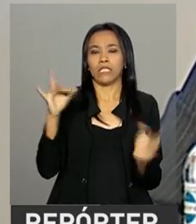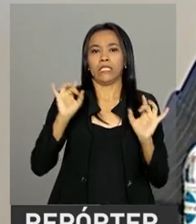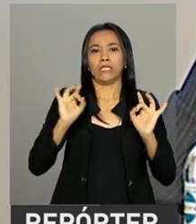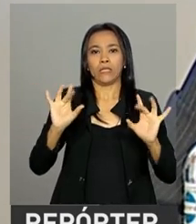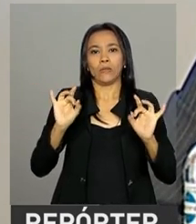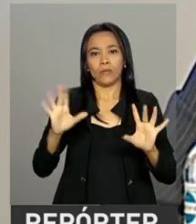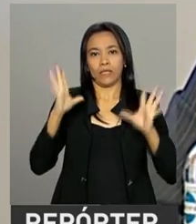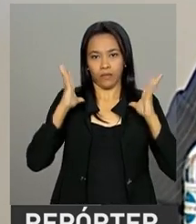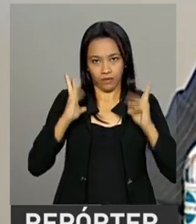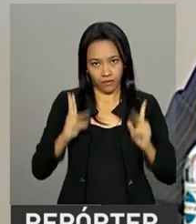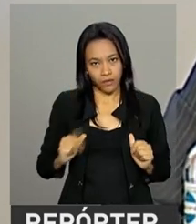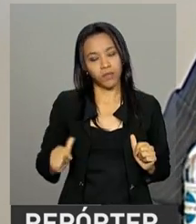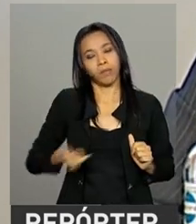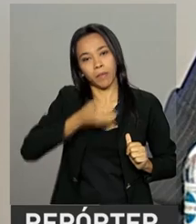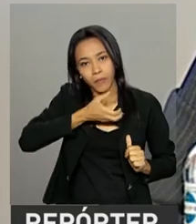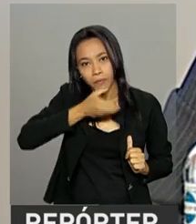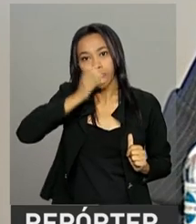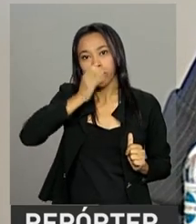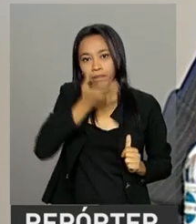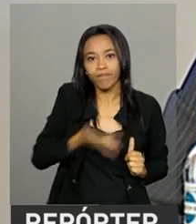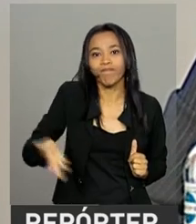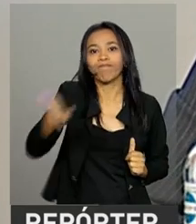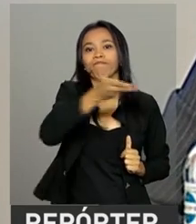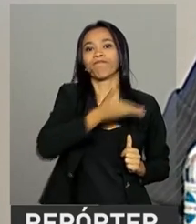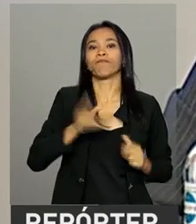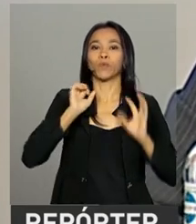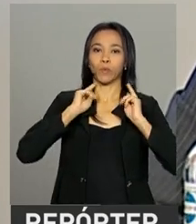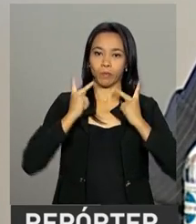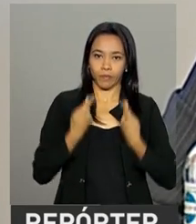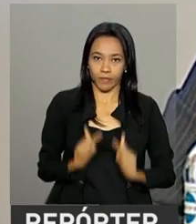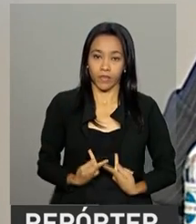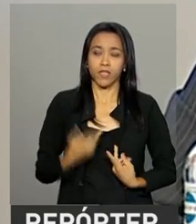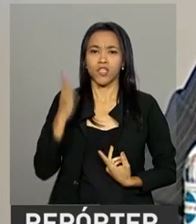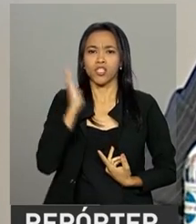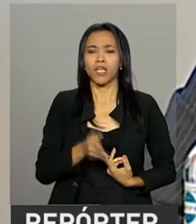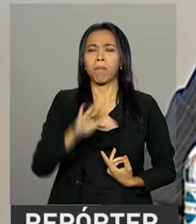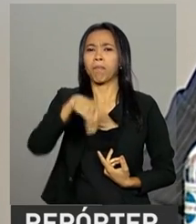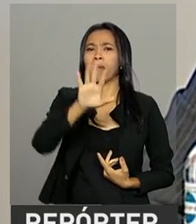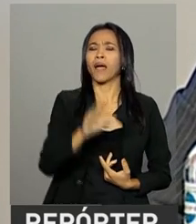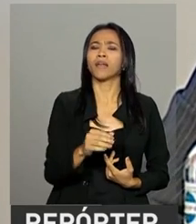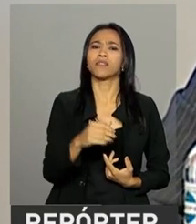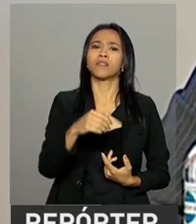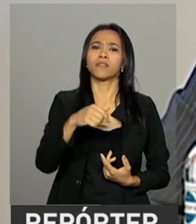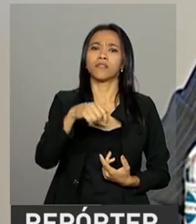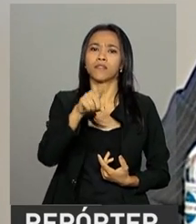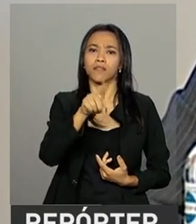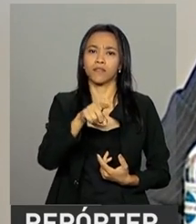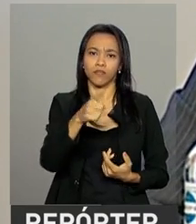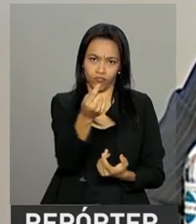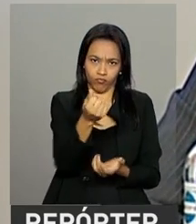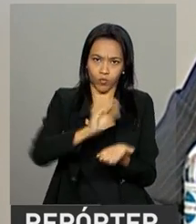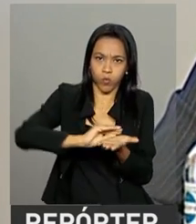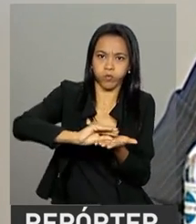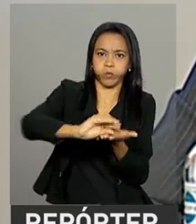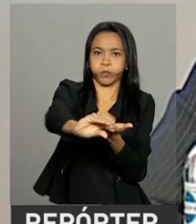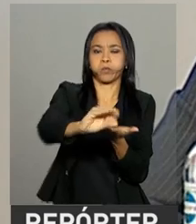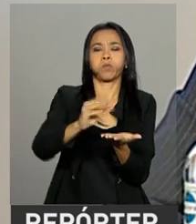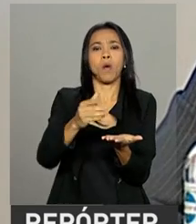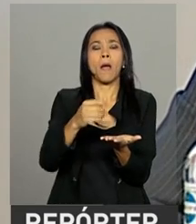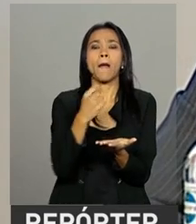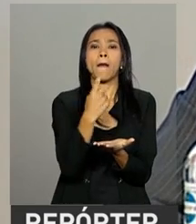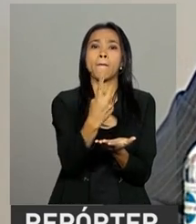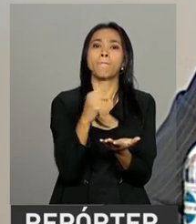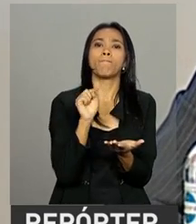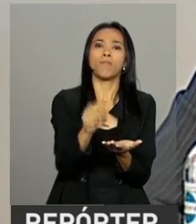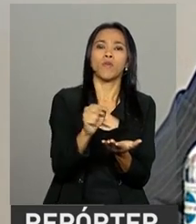humano estão sendo investidos mais de R 250 milhões de reais para a implantação de